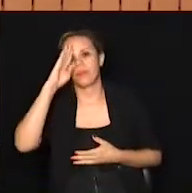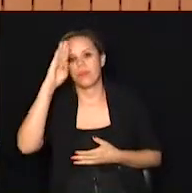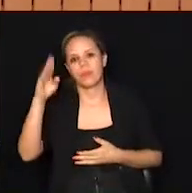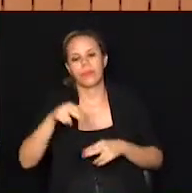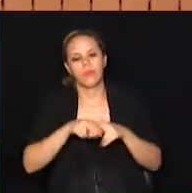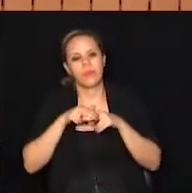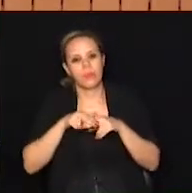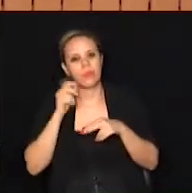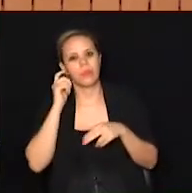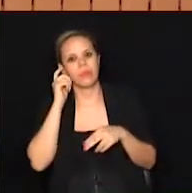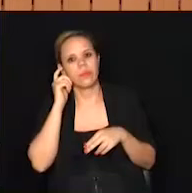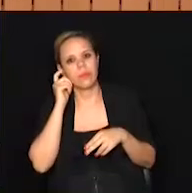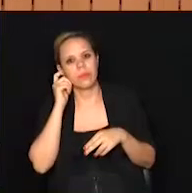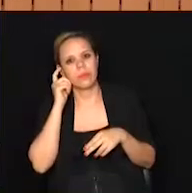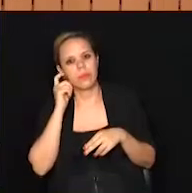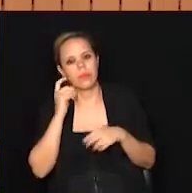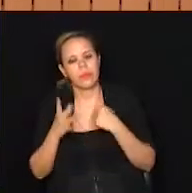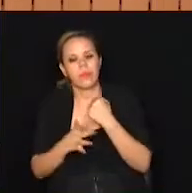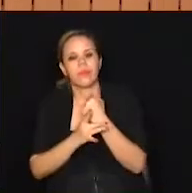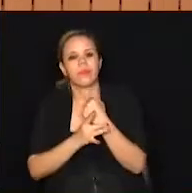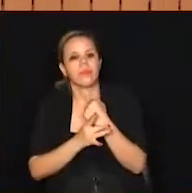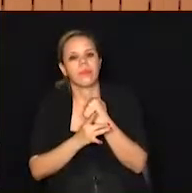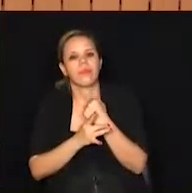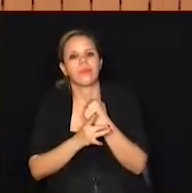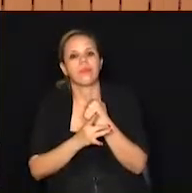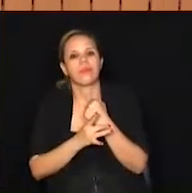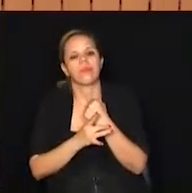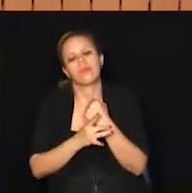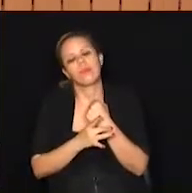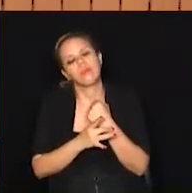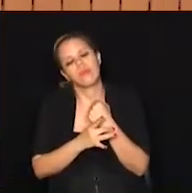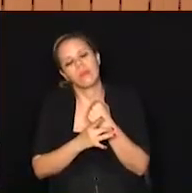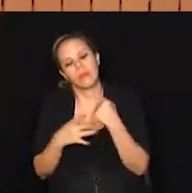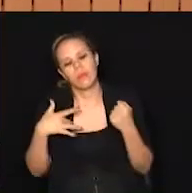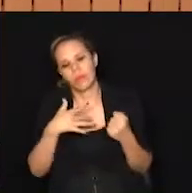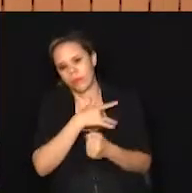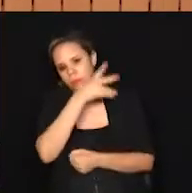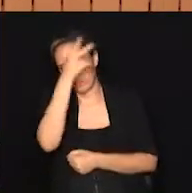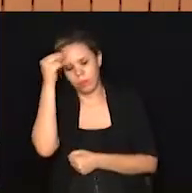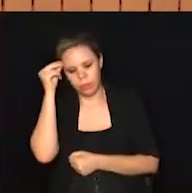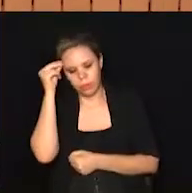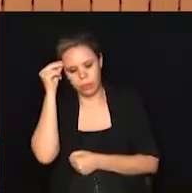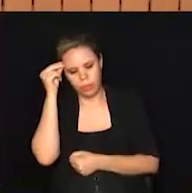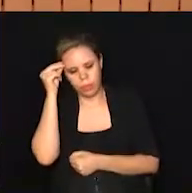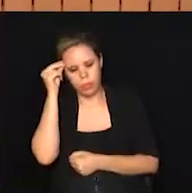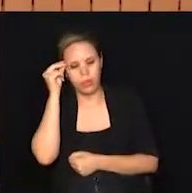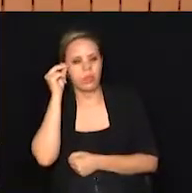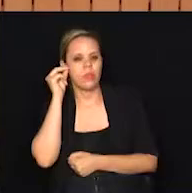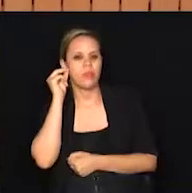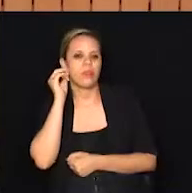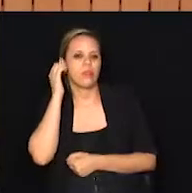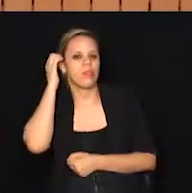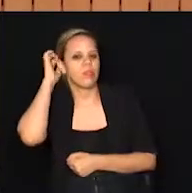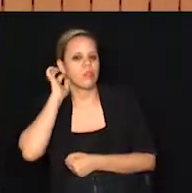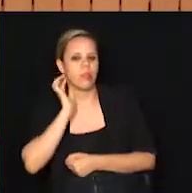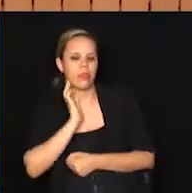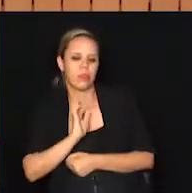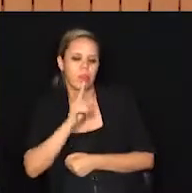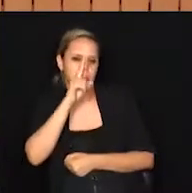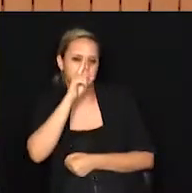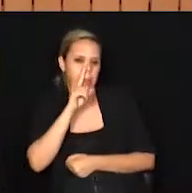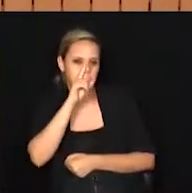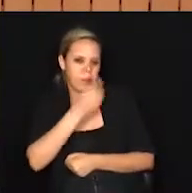Quero agradecer o Cristi Chonato de Júnior. Sou minha filha estuda no Geni